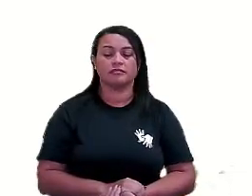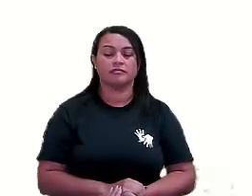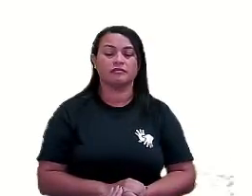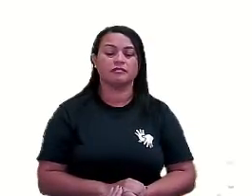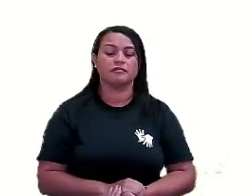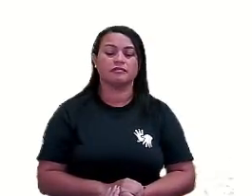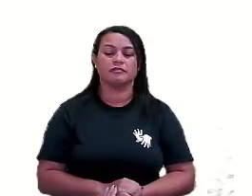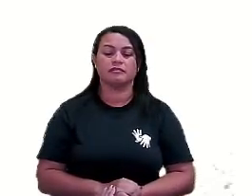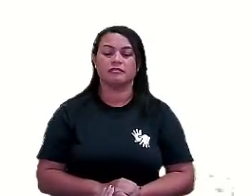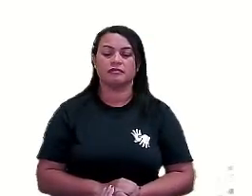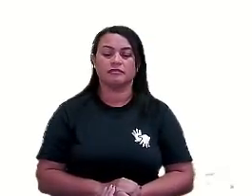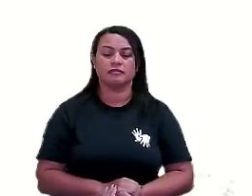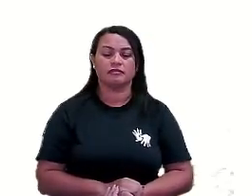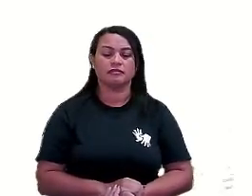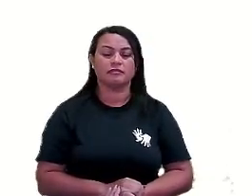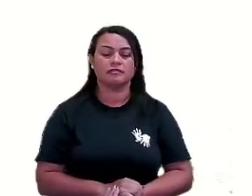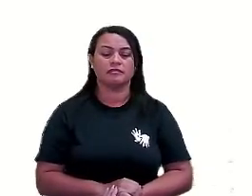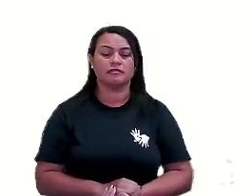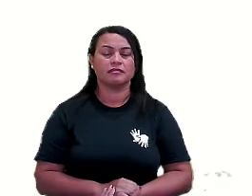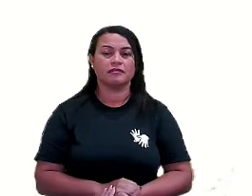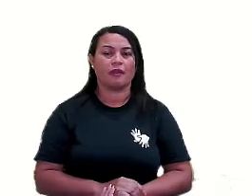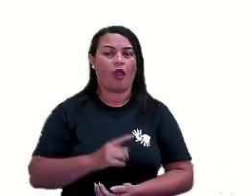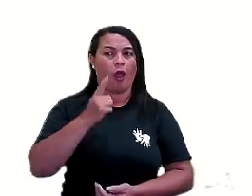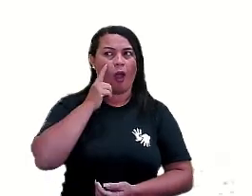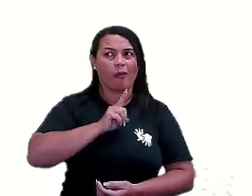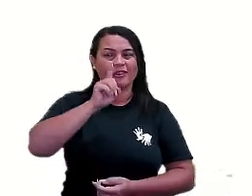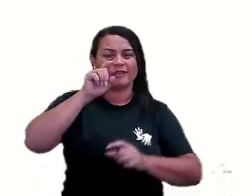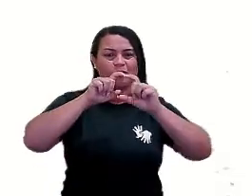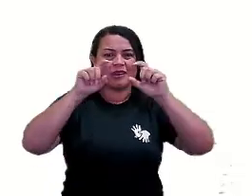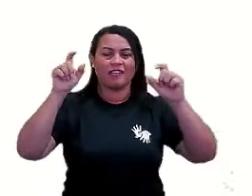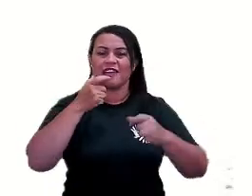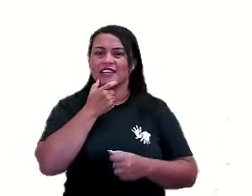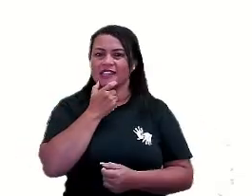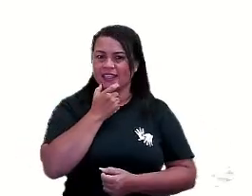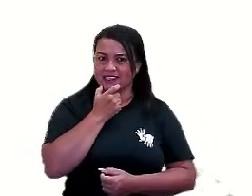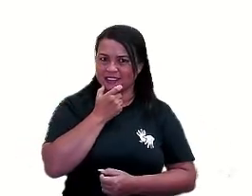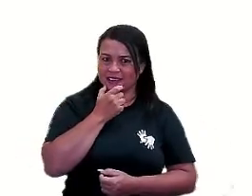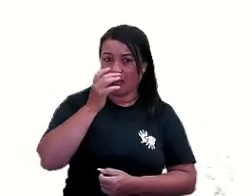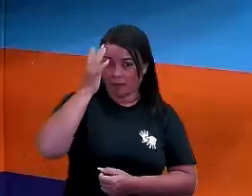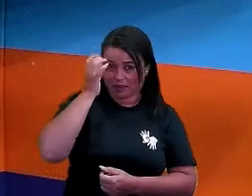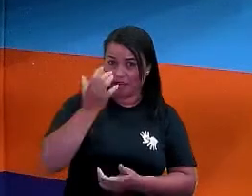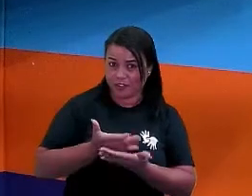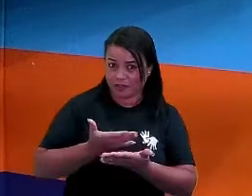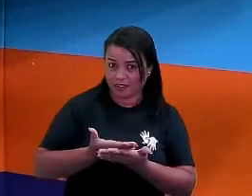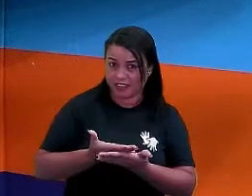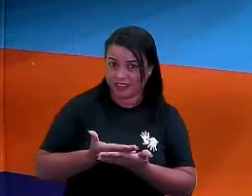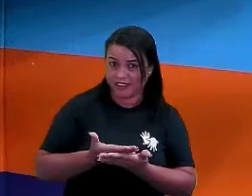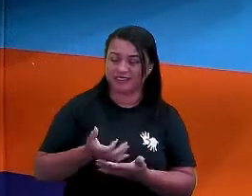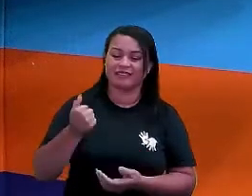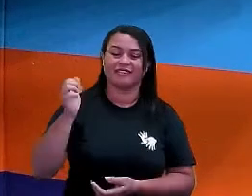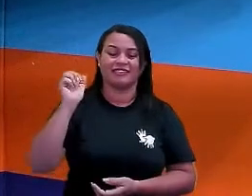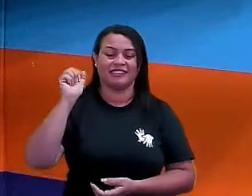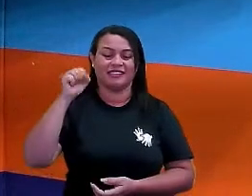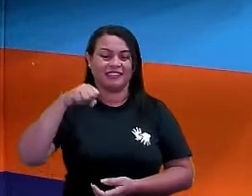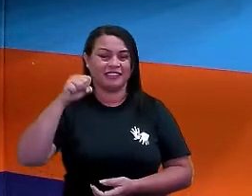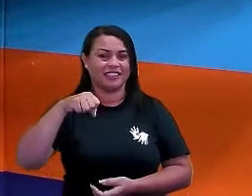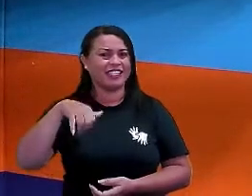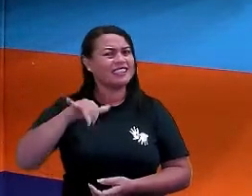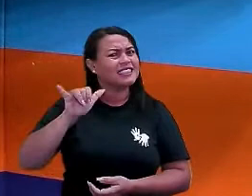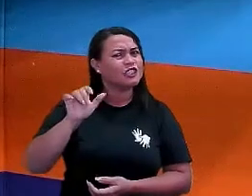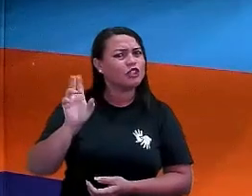English tomorrow? Are you going to study English tomorrow? Você vai estudar inglês amanhã? Yes or